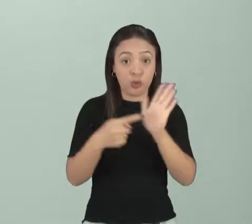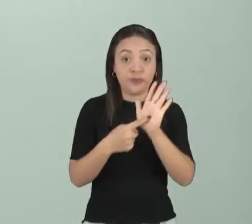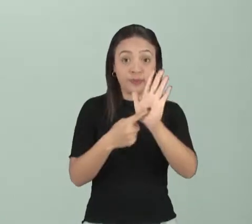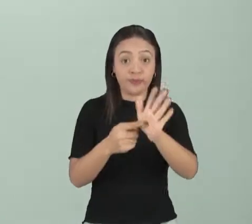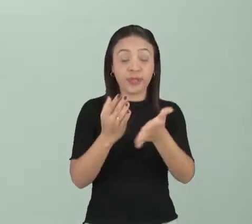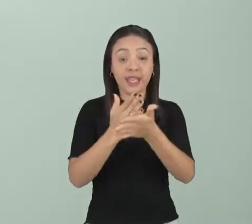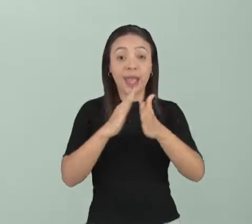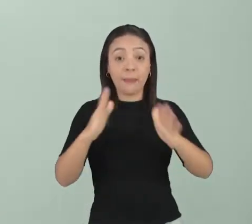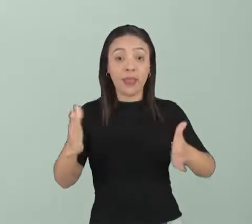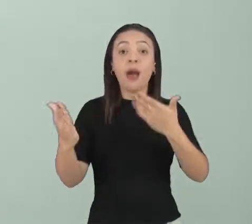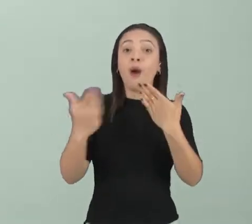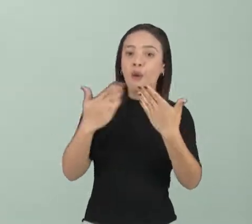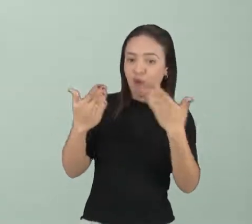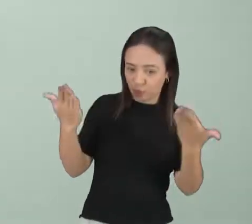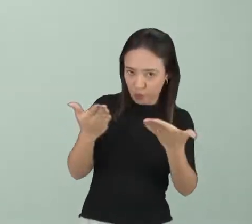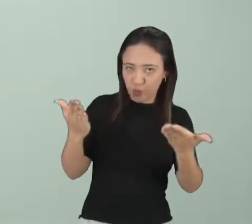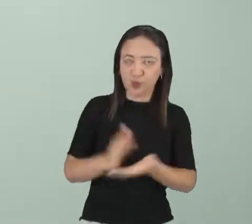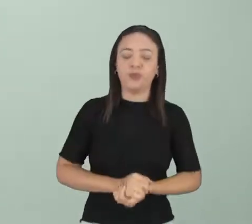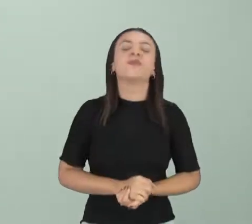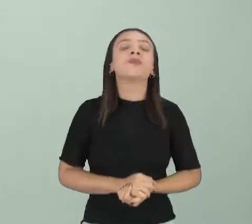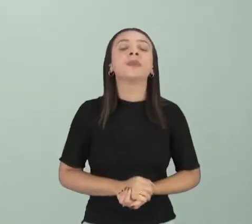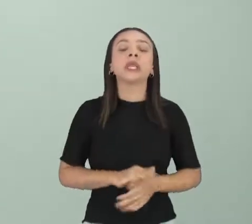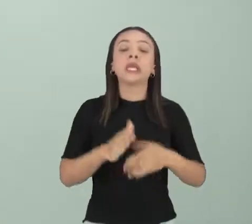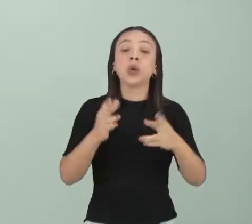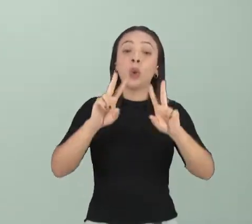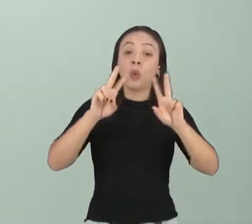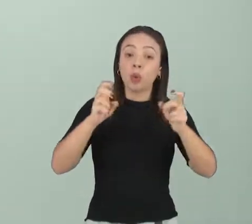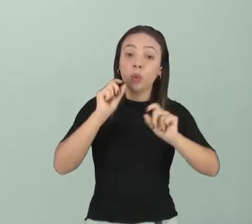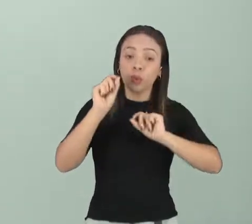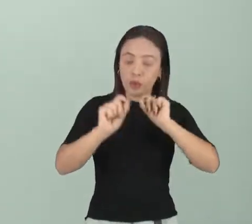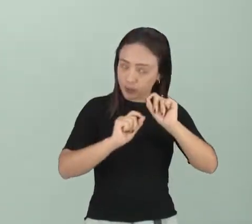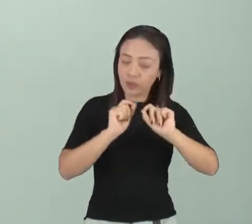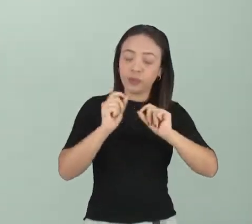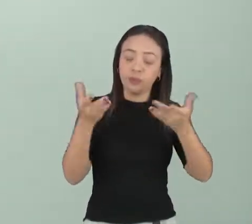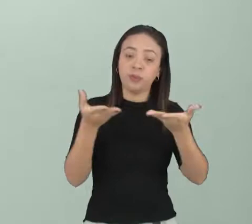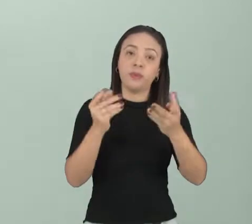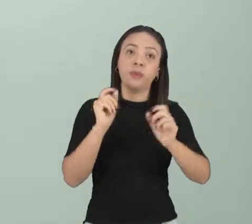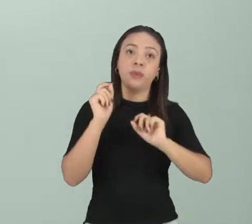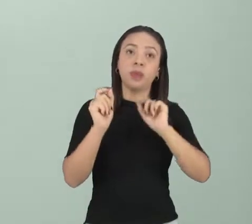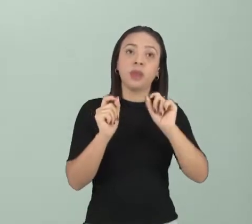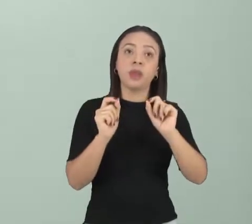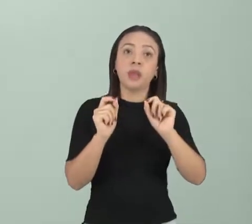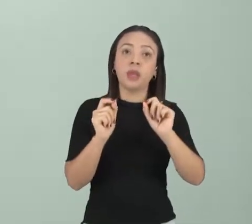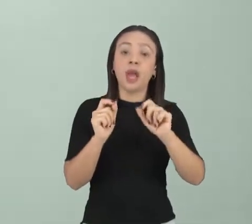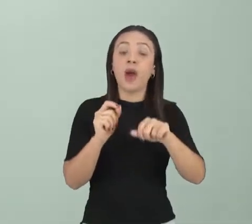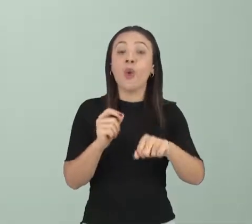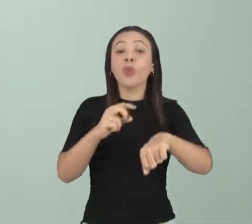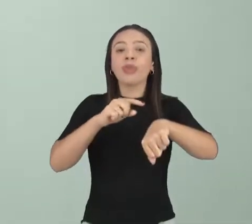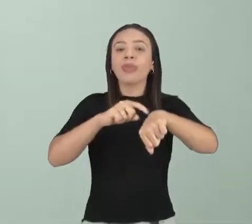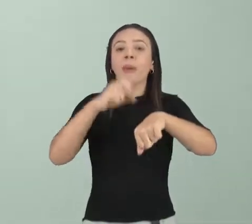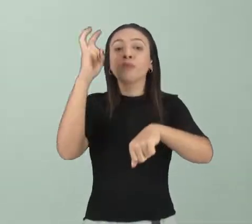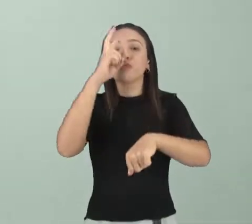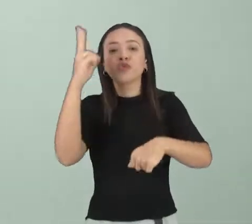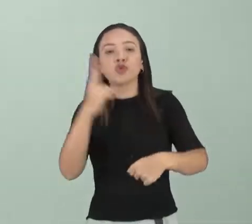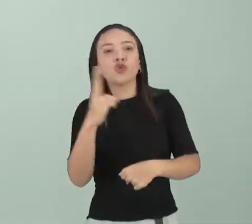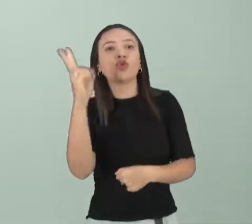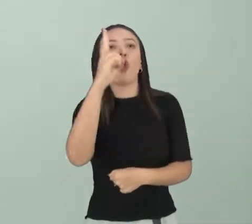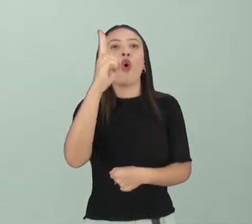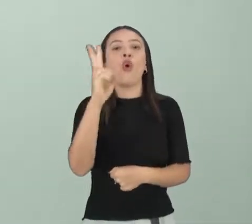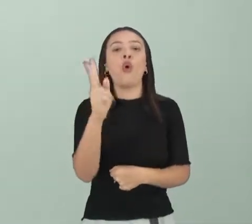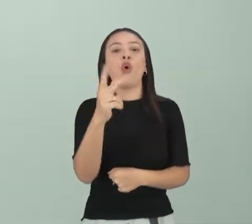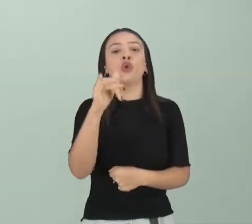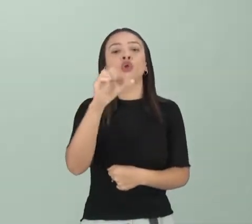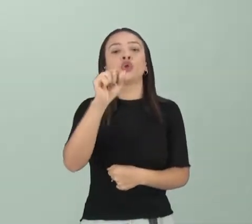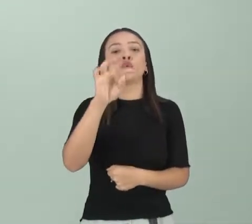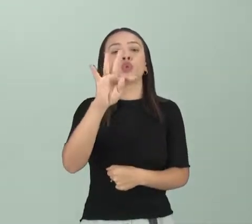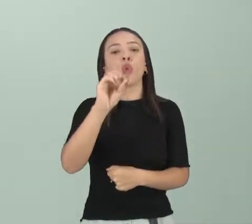trazer para gente finalizar essa discussão tá E aí nosso tema o nosso tema de hoje é referente ao tempo histórico né